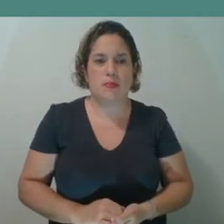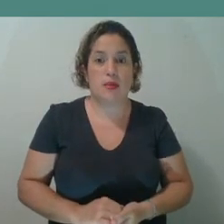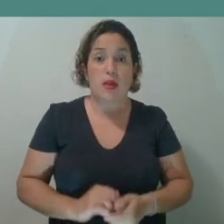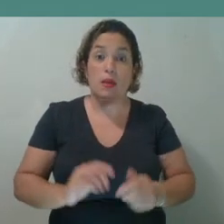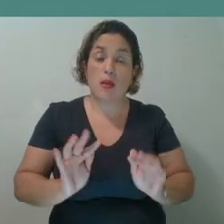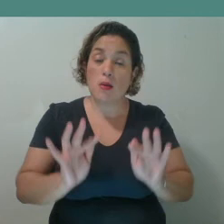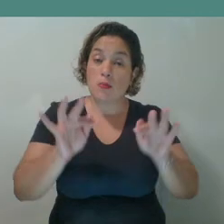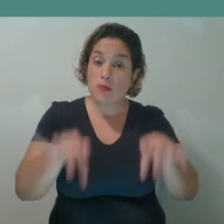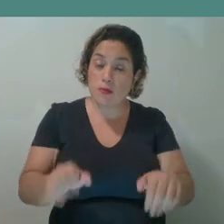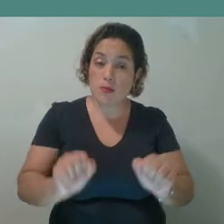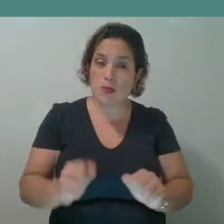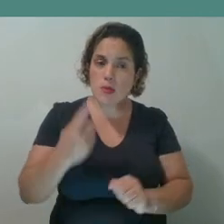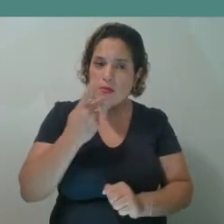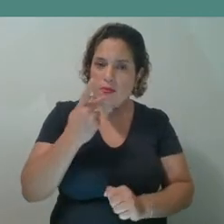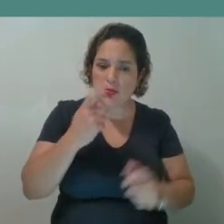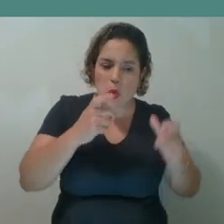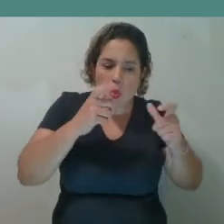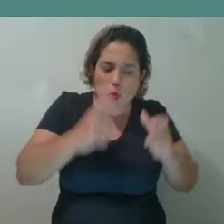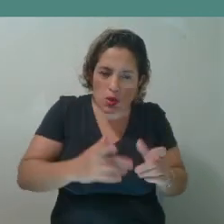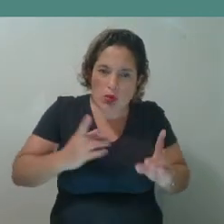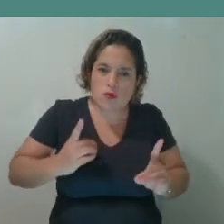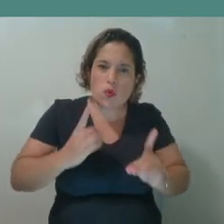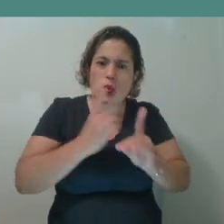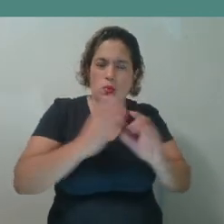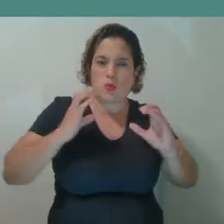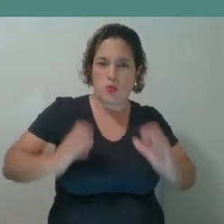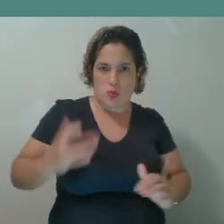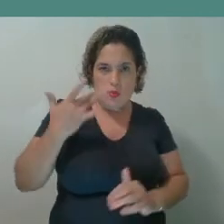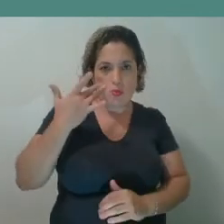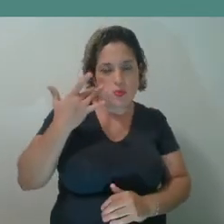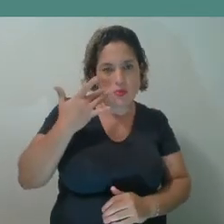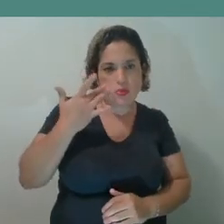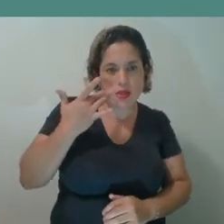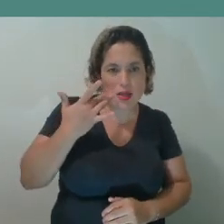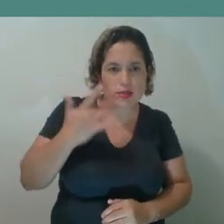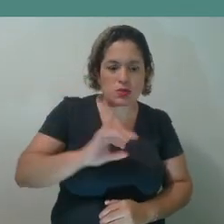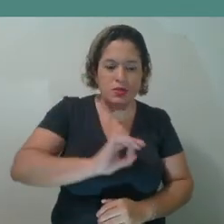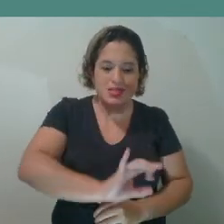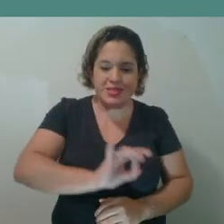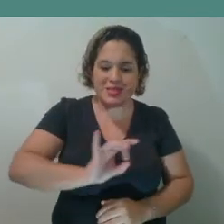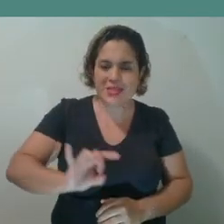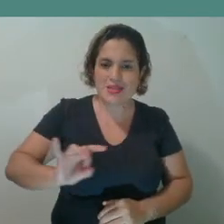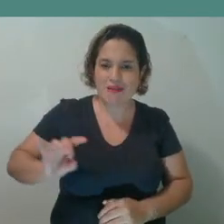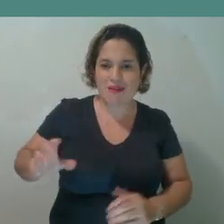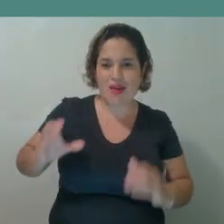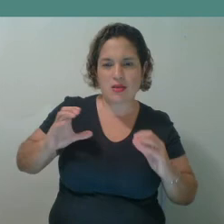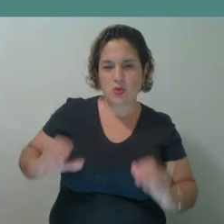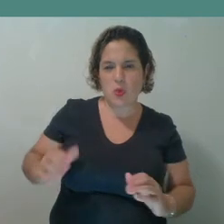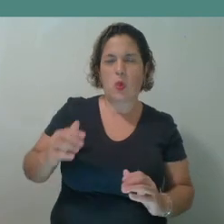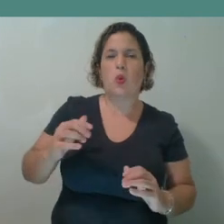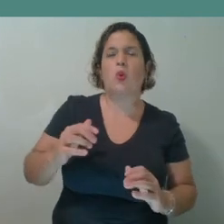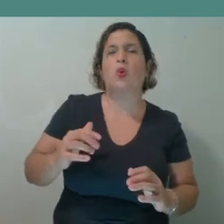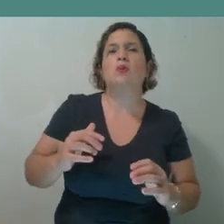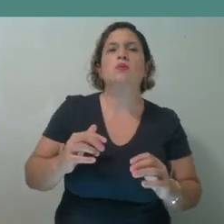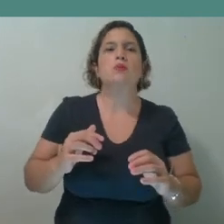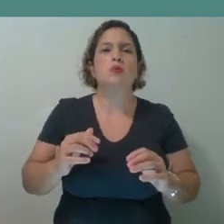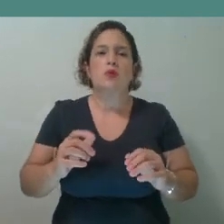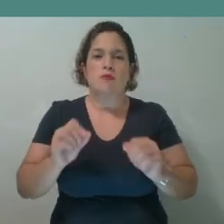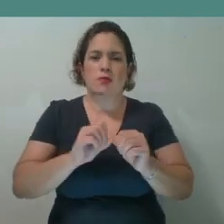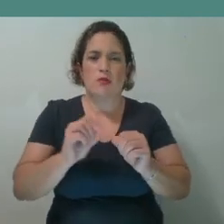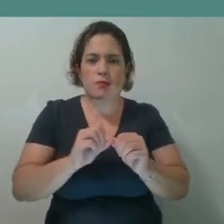Por fim, com relação aos locais onde foram encontradas as carcaças, cada animal que estava, entre aspas, brincando de cabo de